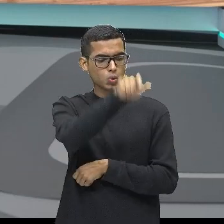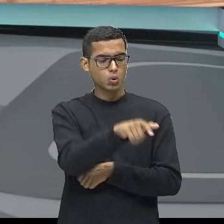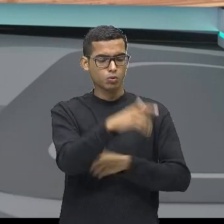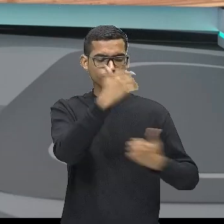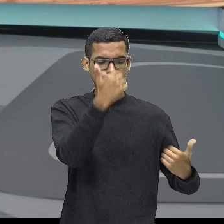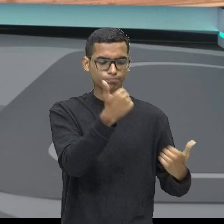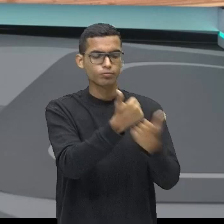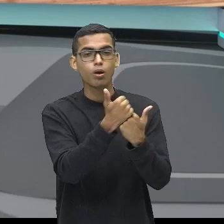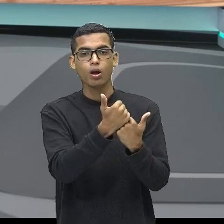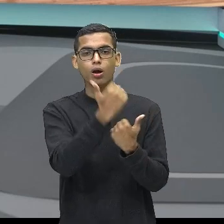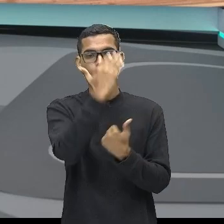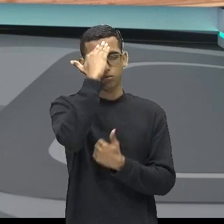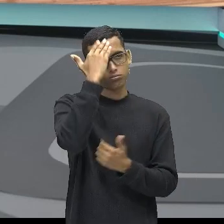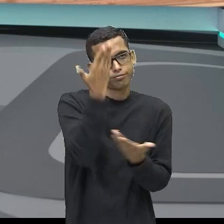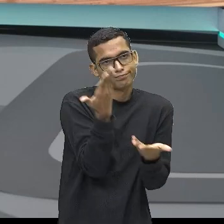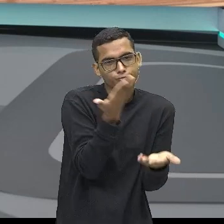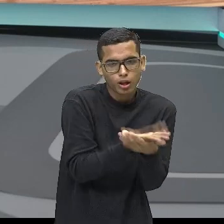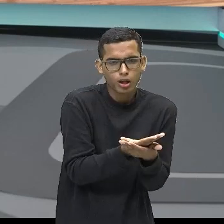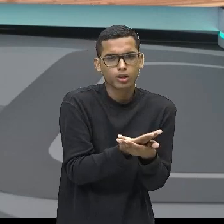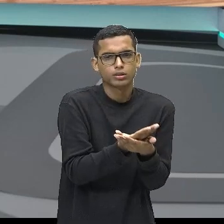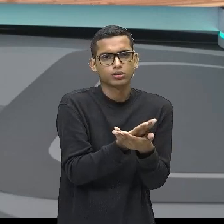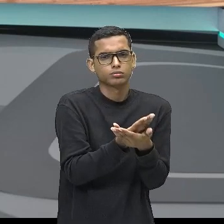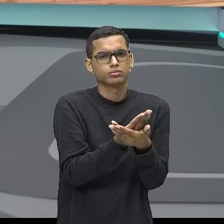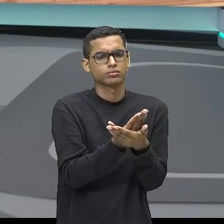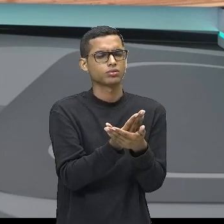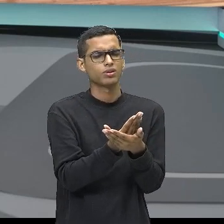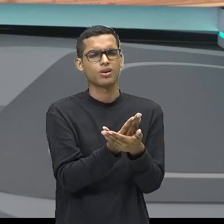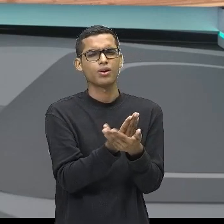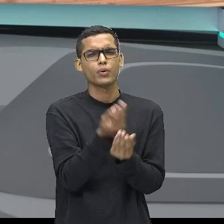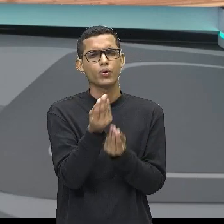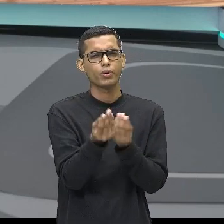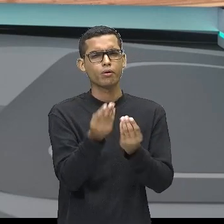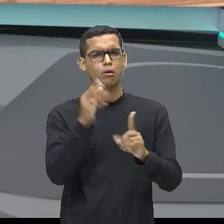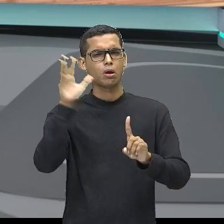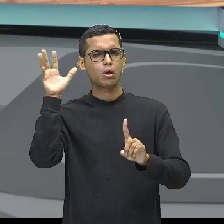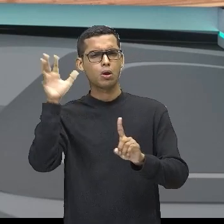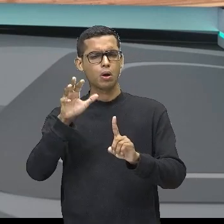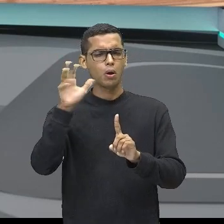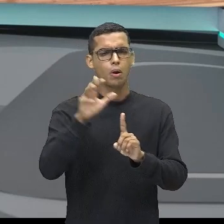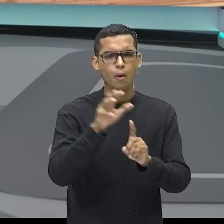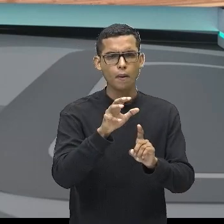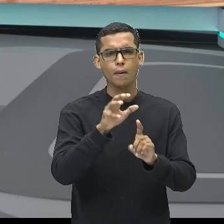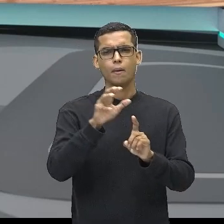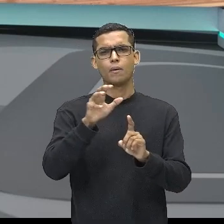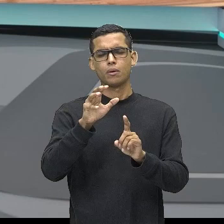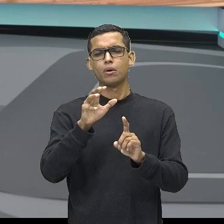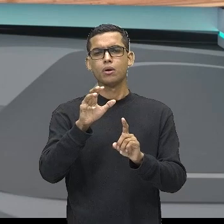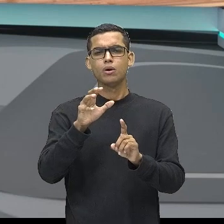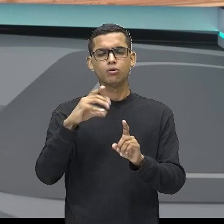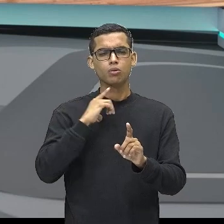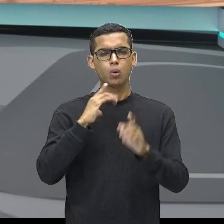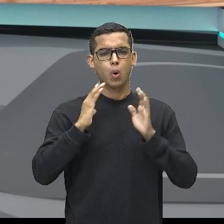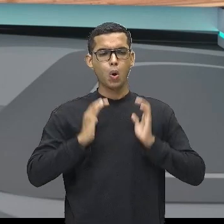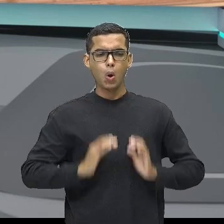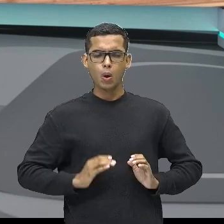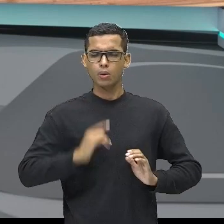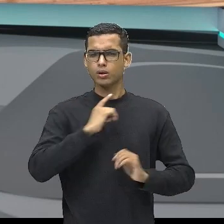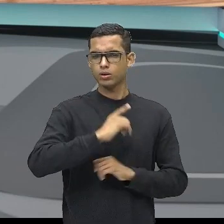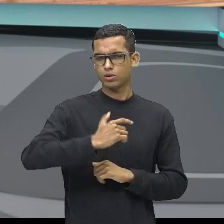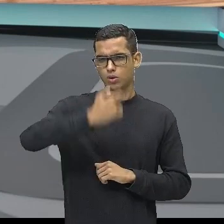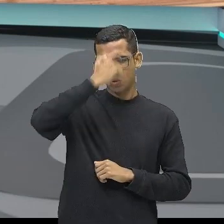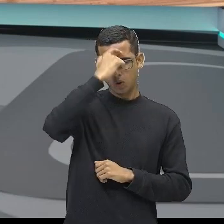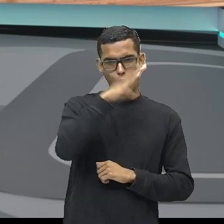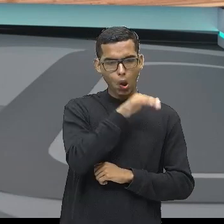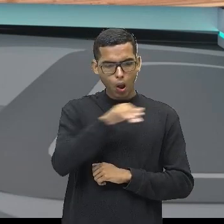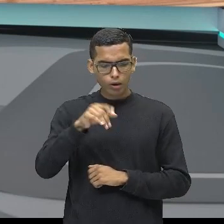acredita que há a influência, ou seja, que isso influencia negativamente o comportamento das crianças, e outro acredita que não,